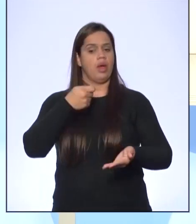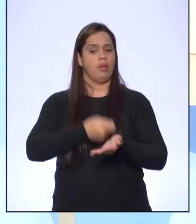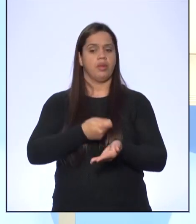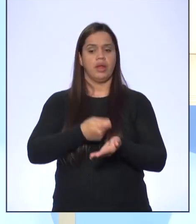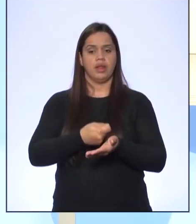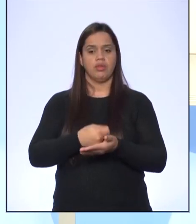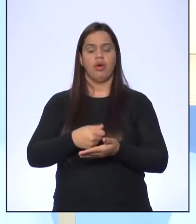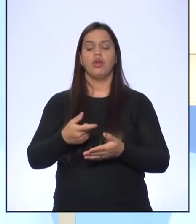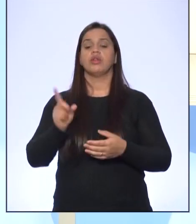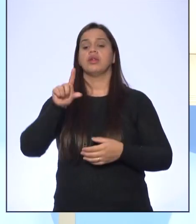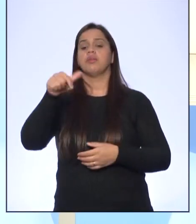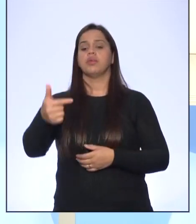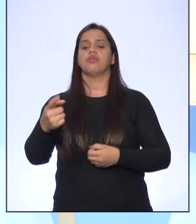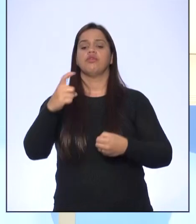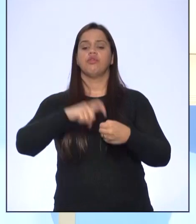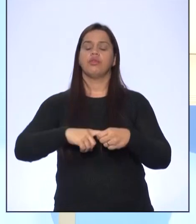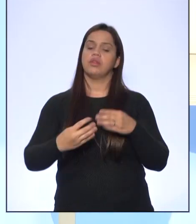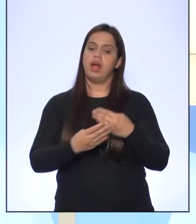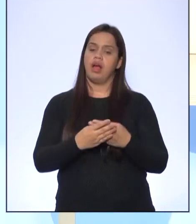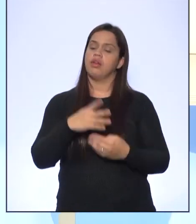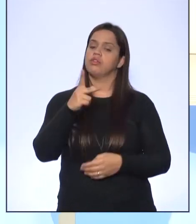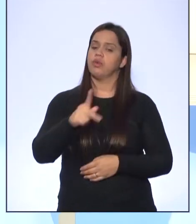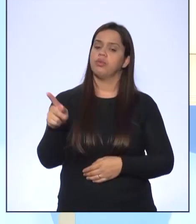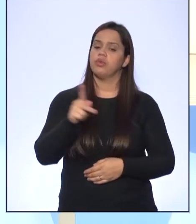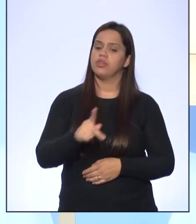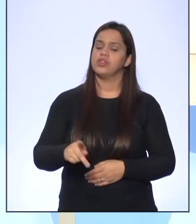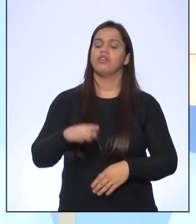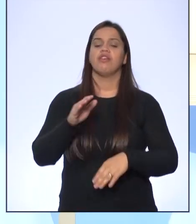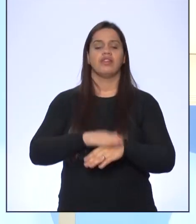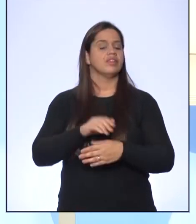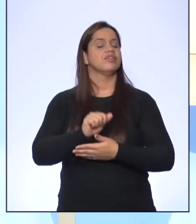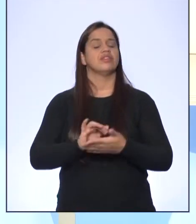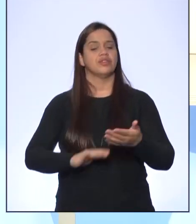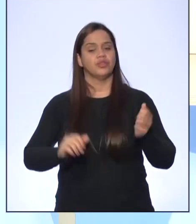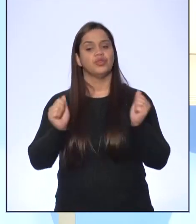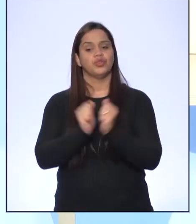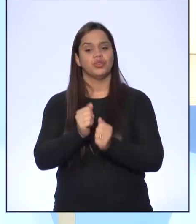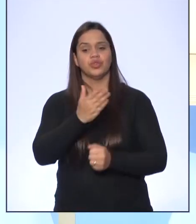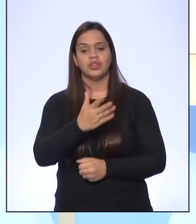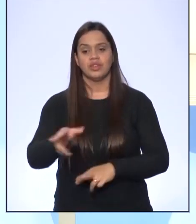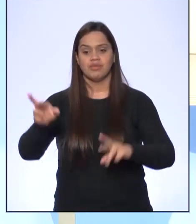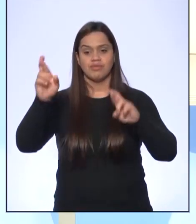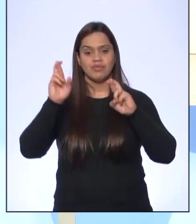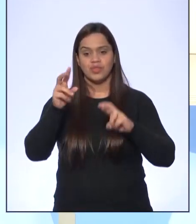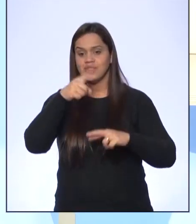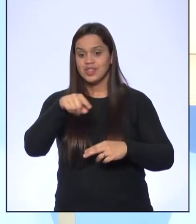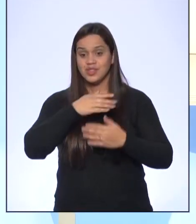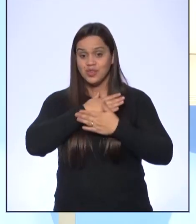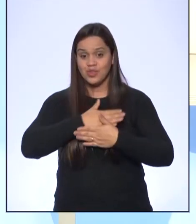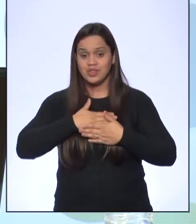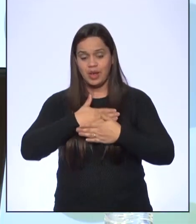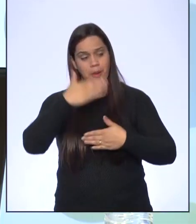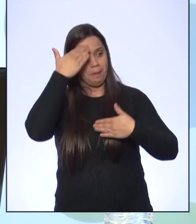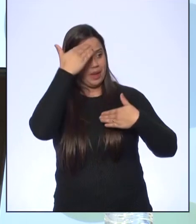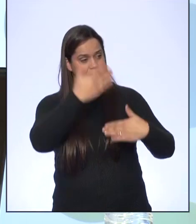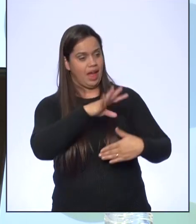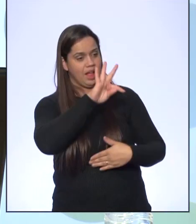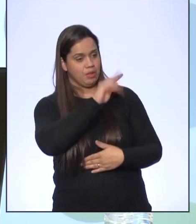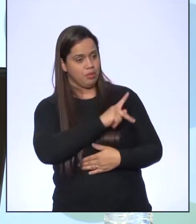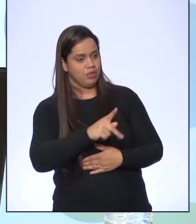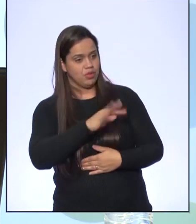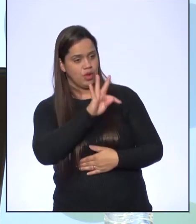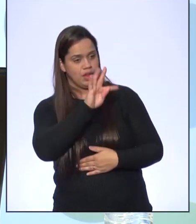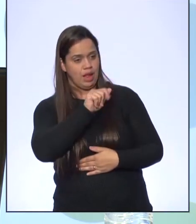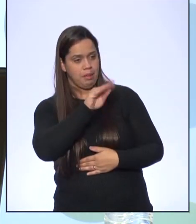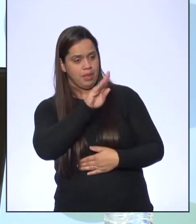No retorno às aulas, tenho certeza que o seu professor vai poder fazer isso com vocês. Espero que vocês tenham gostado. Muito obrigado, Tabata, pela